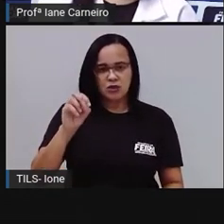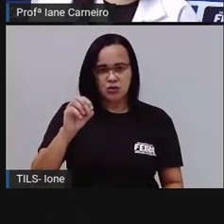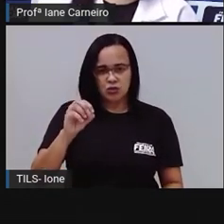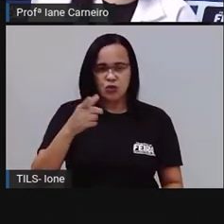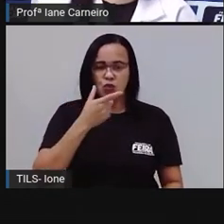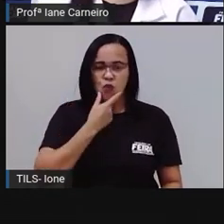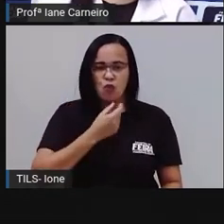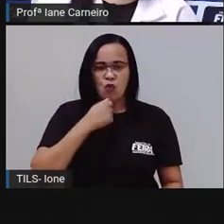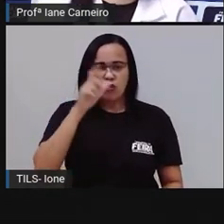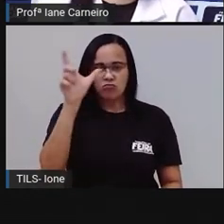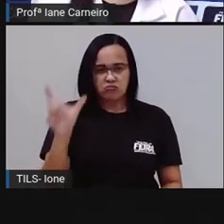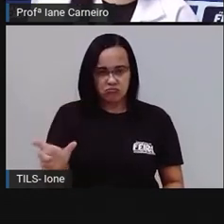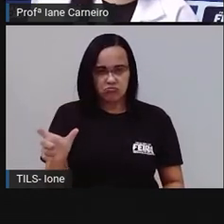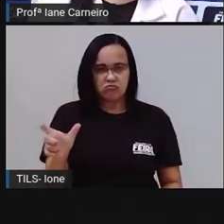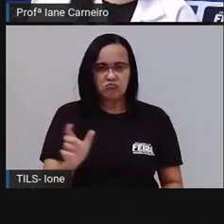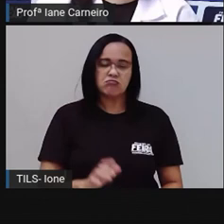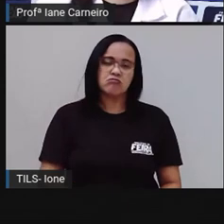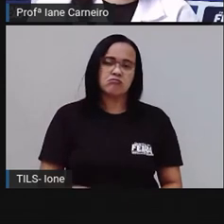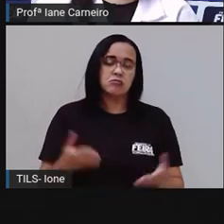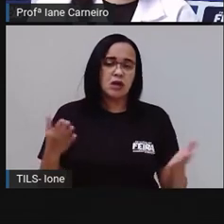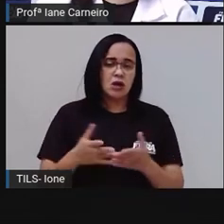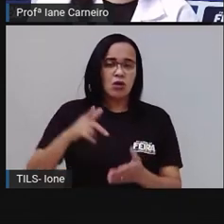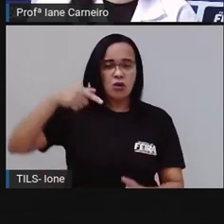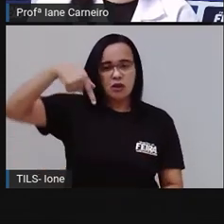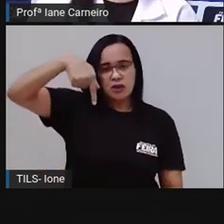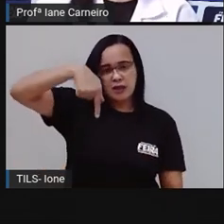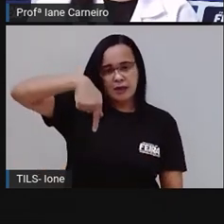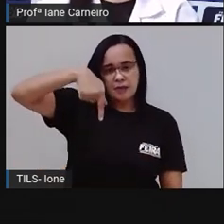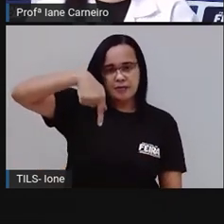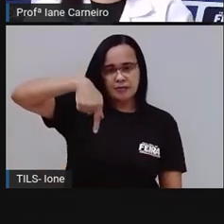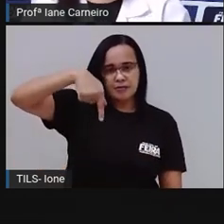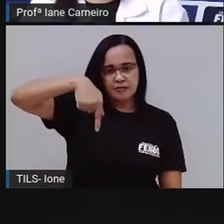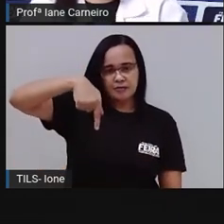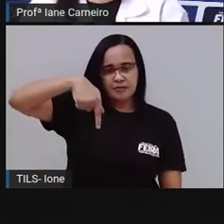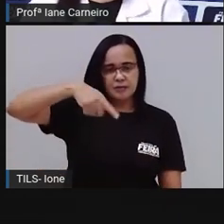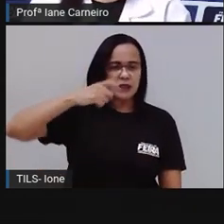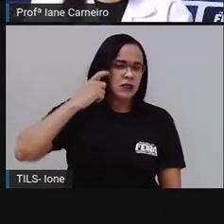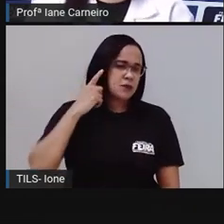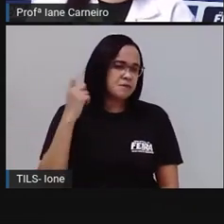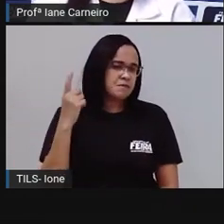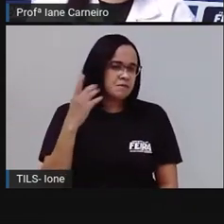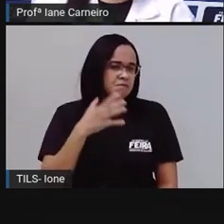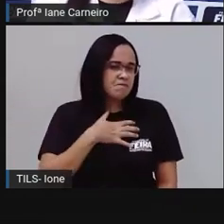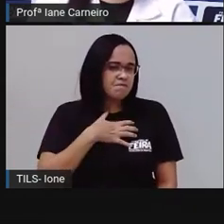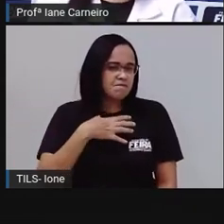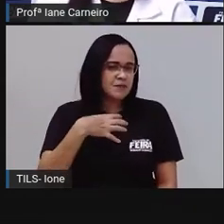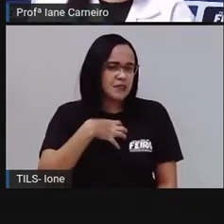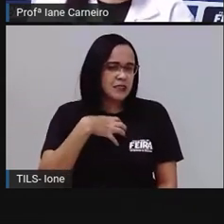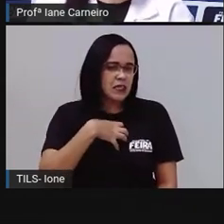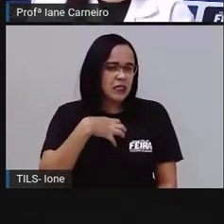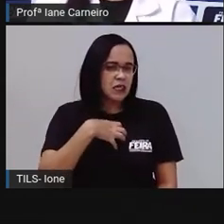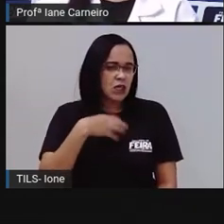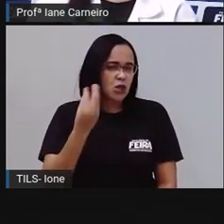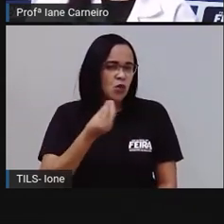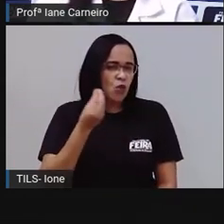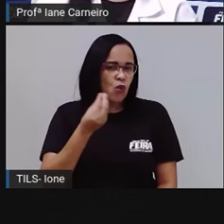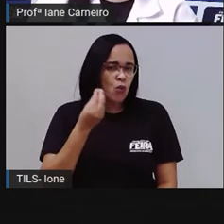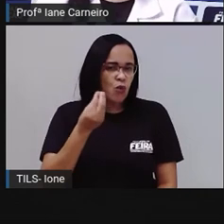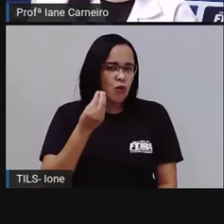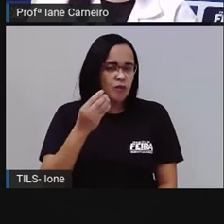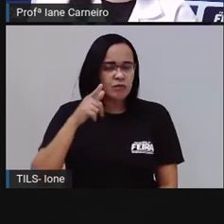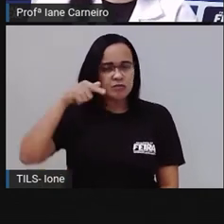Vamos para a letra Q, ó. Q tem o som do C, né? Do C, do K,